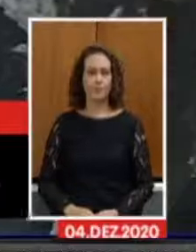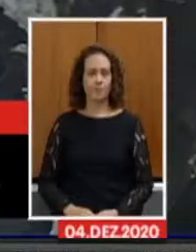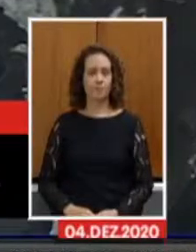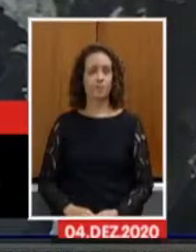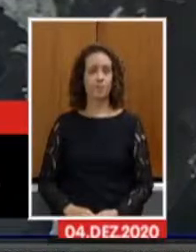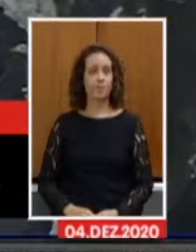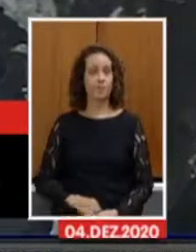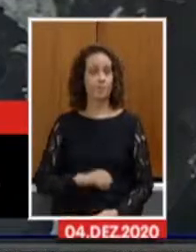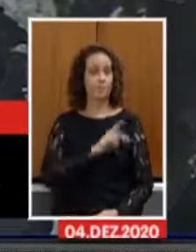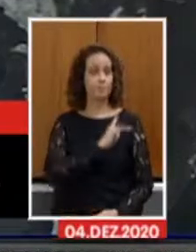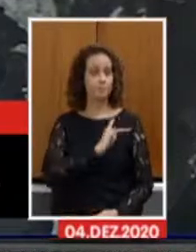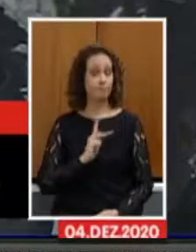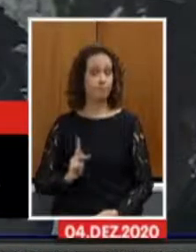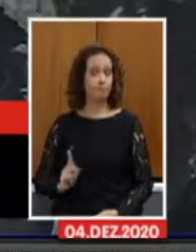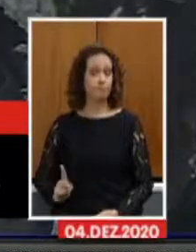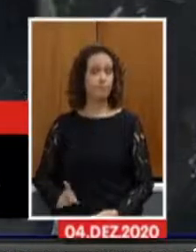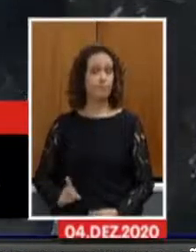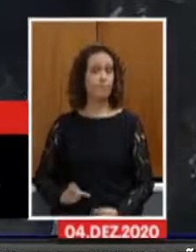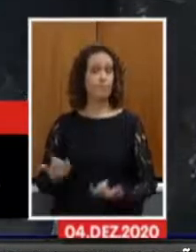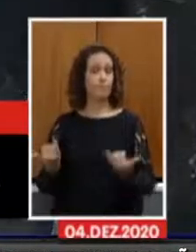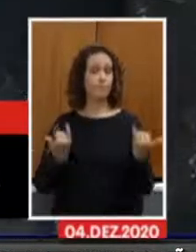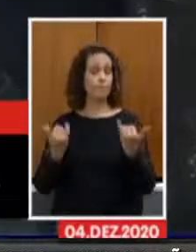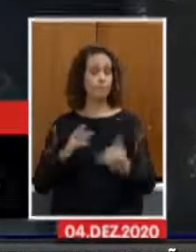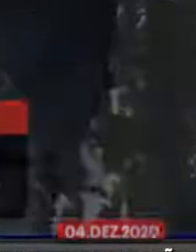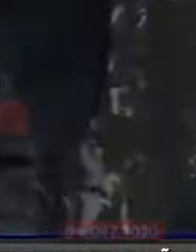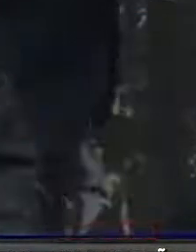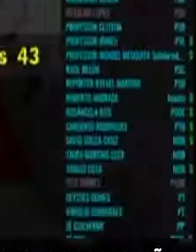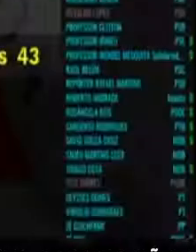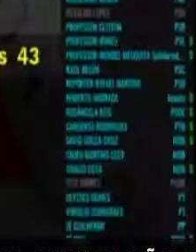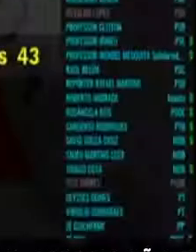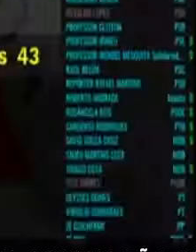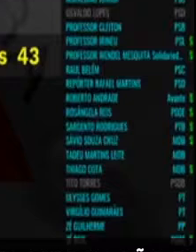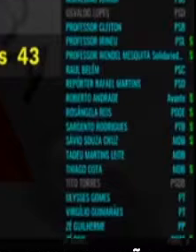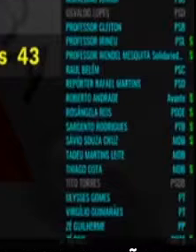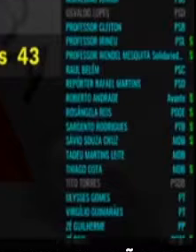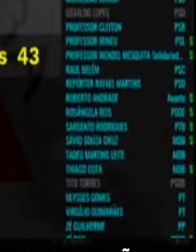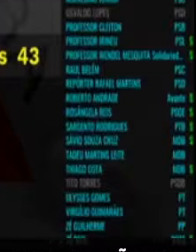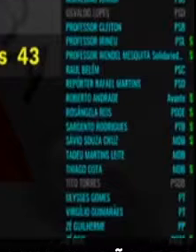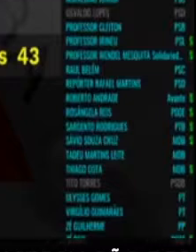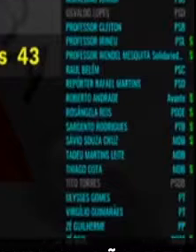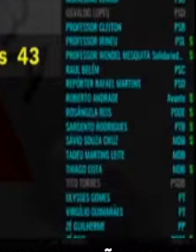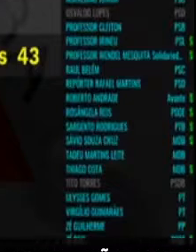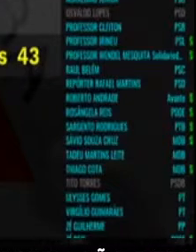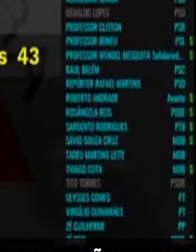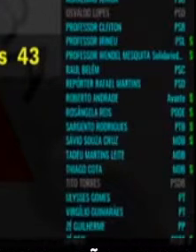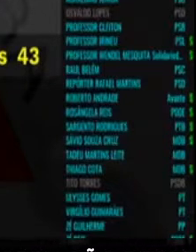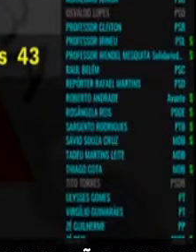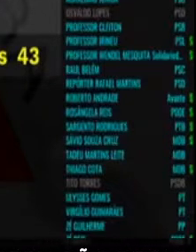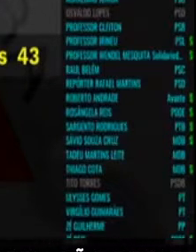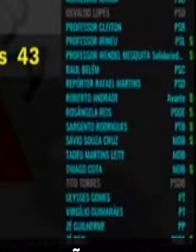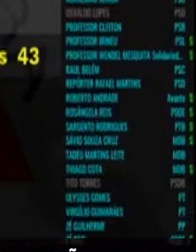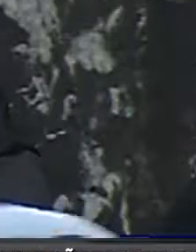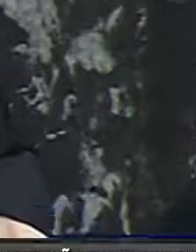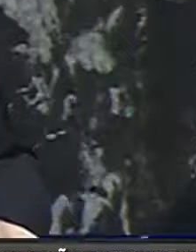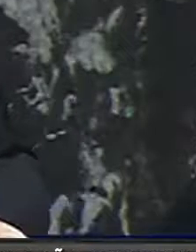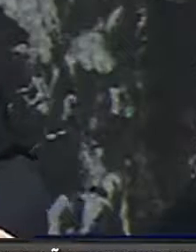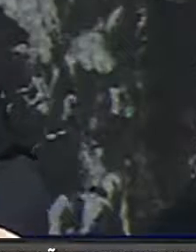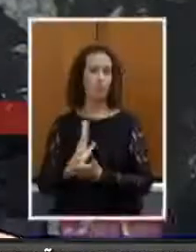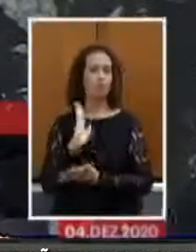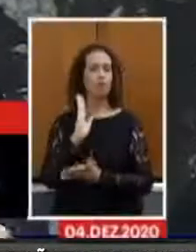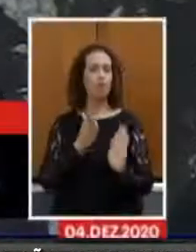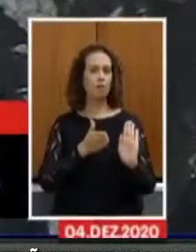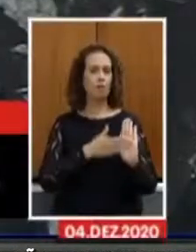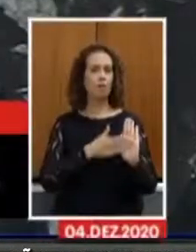A presidência informa o resultado. 43 deputadas e deputados votaram sim. Portanto, está aprovado o